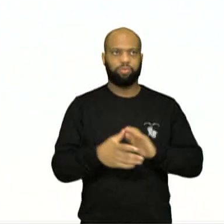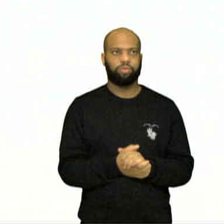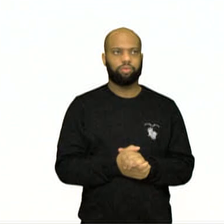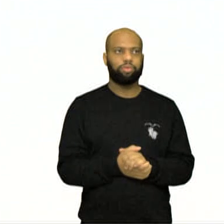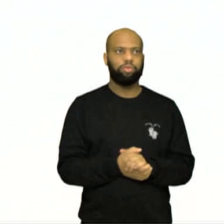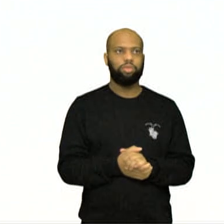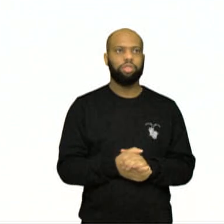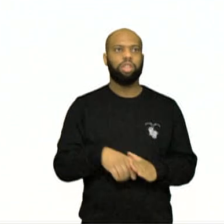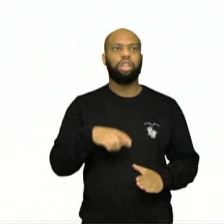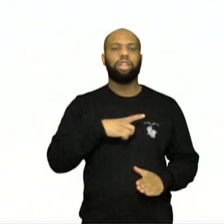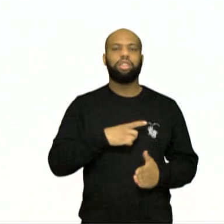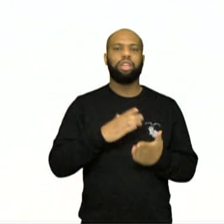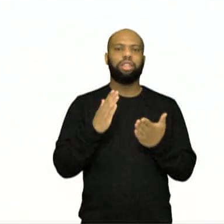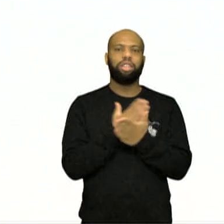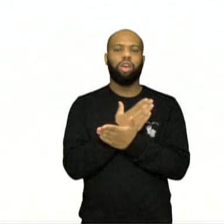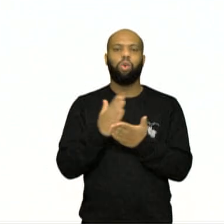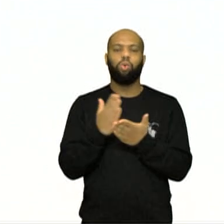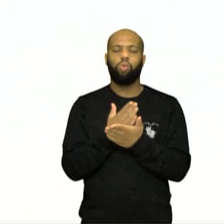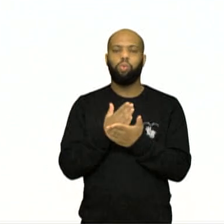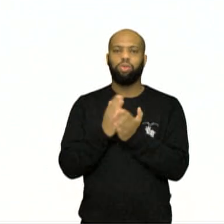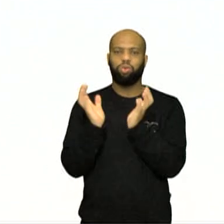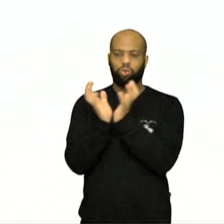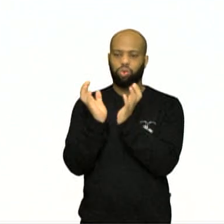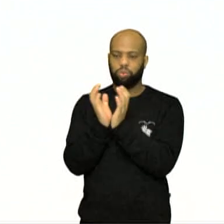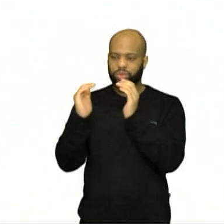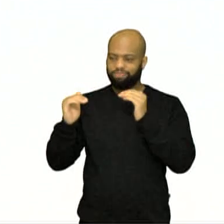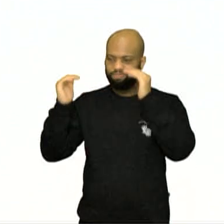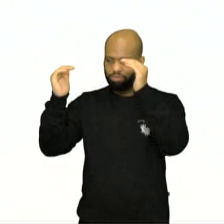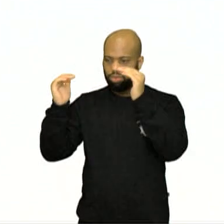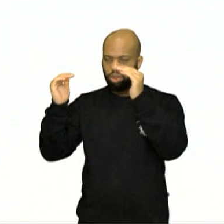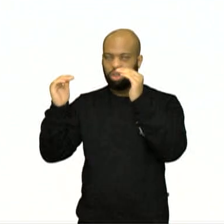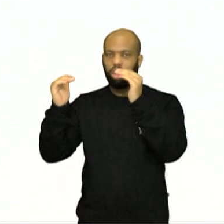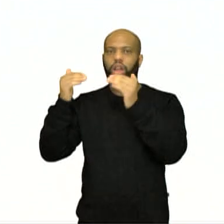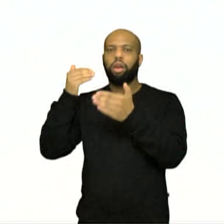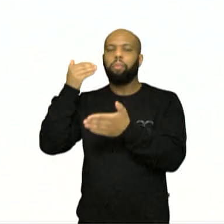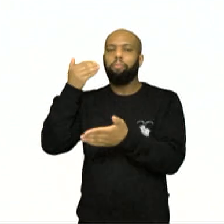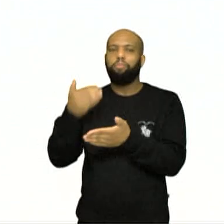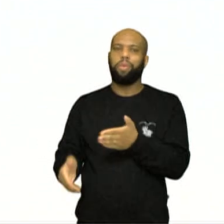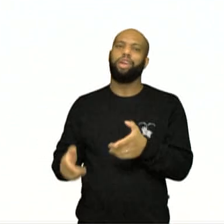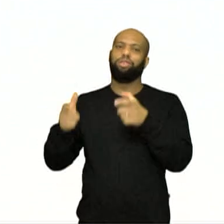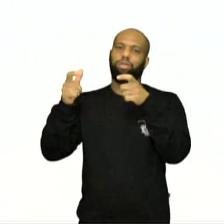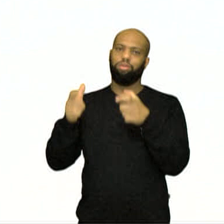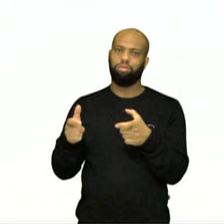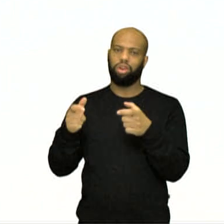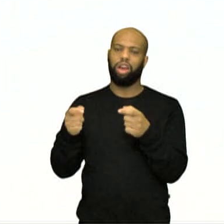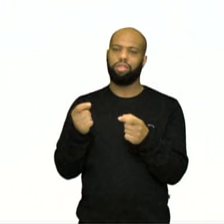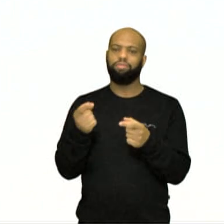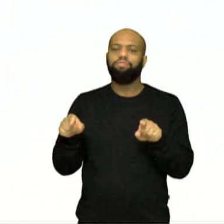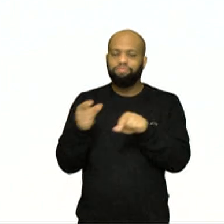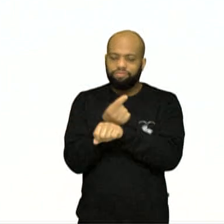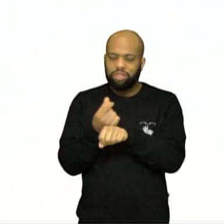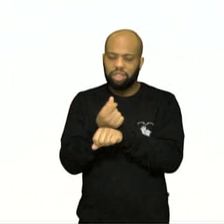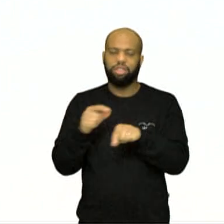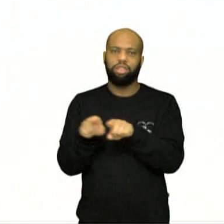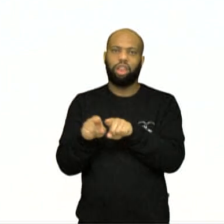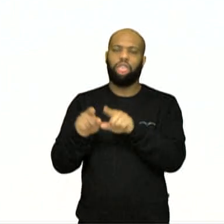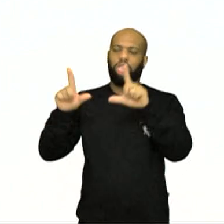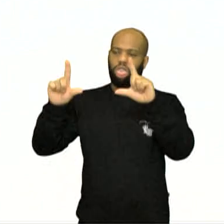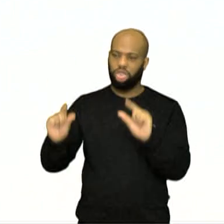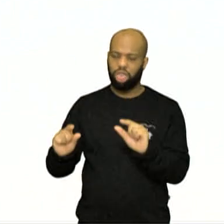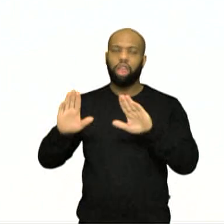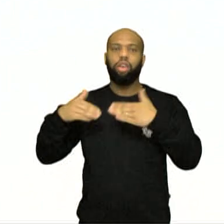ruína de nobres e o declínio do seu poder militar. E uma consequência muito importante que a gente tem que entender é que esse período de guerra